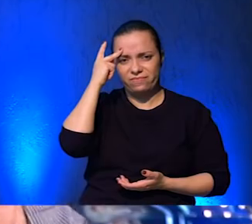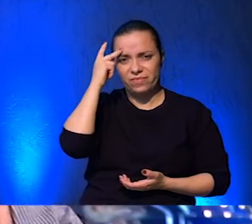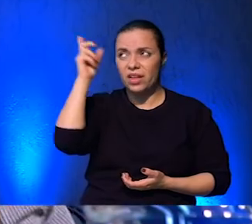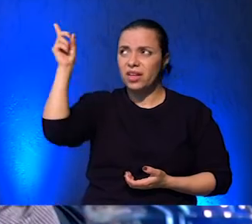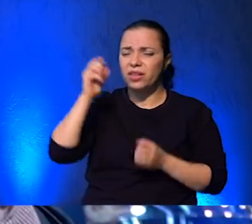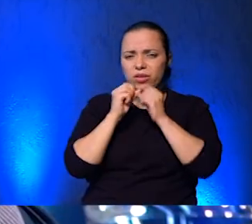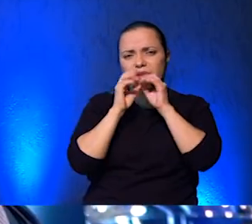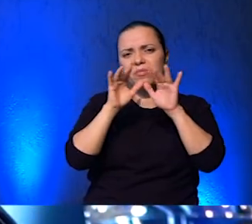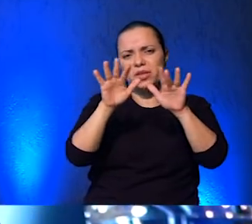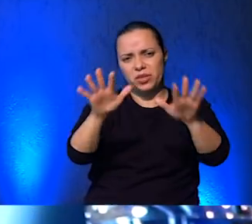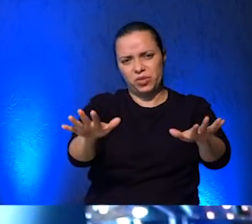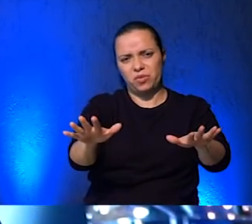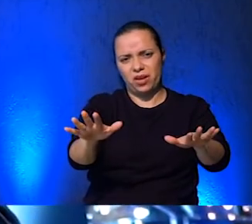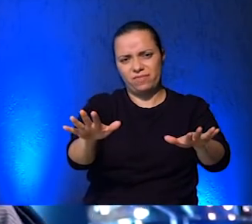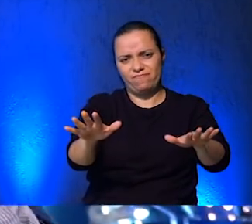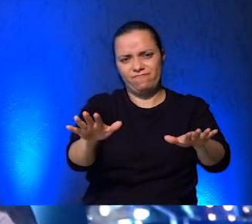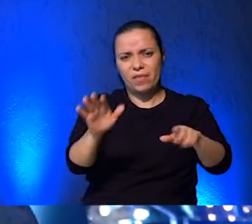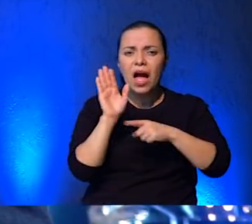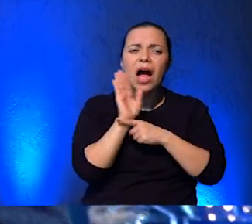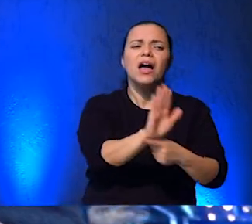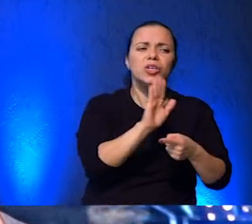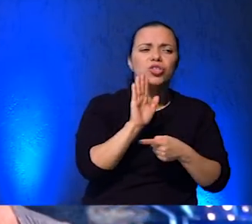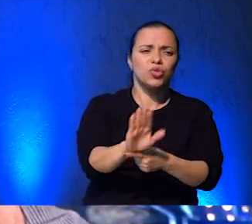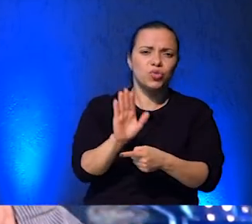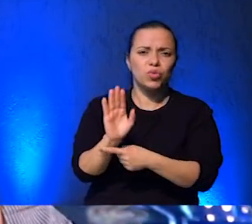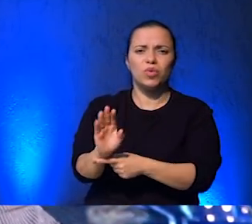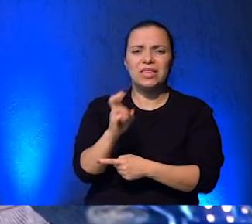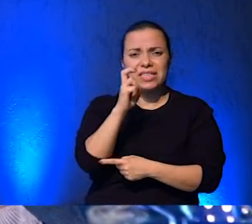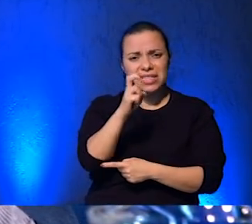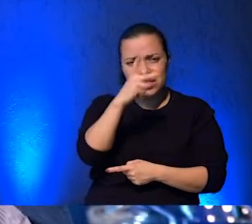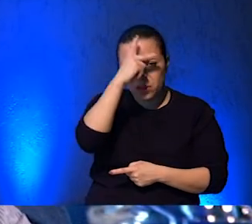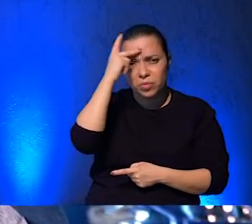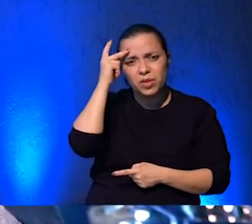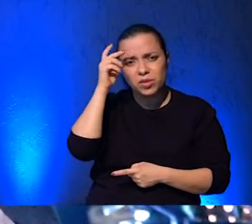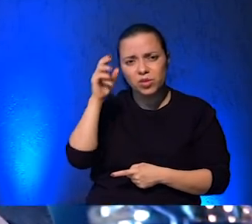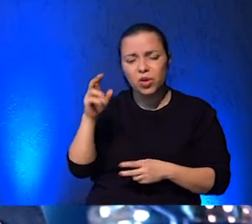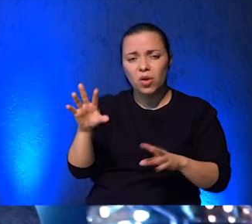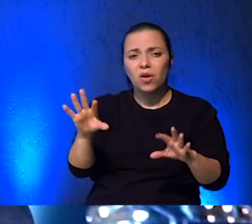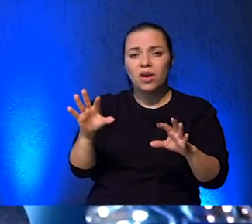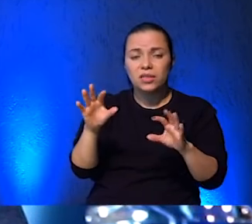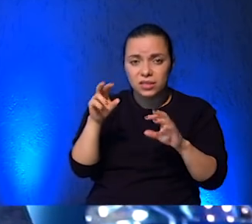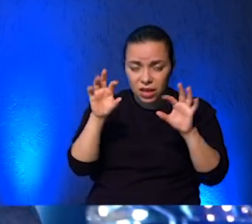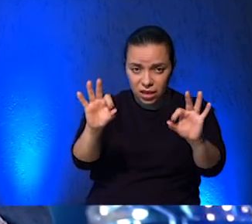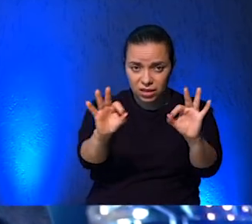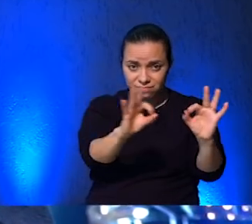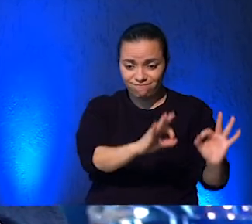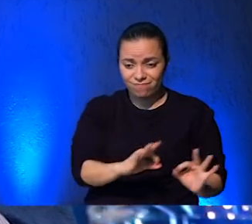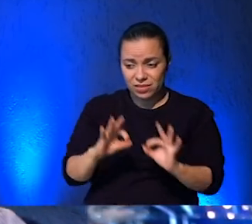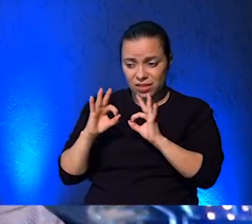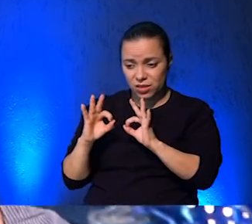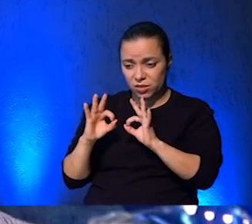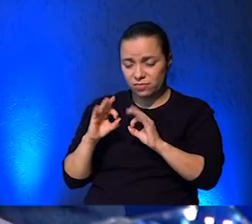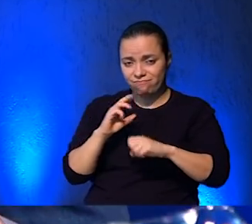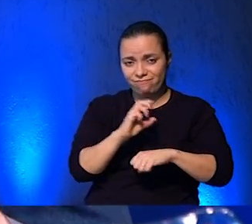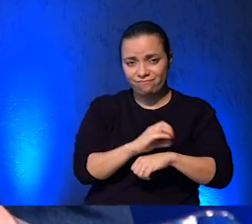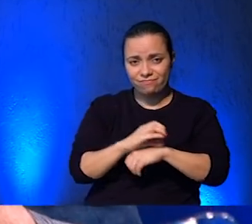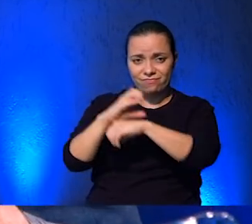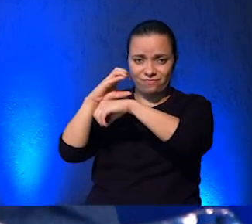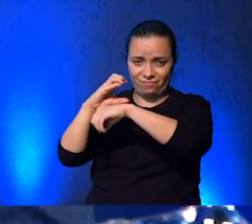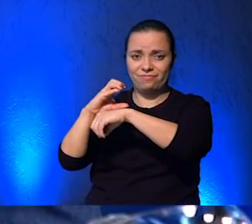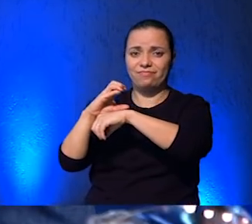uma alma vale mais que o mundo inteiro uma pessoa que foi abençoada pelo compartilhamento você vai fazer